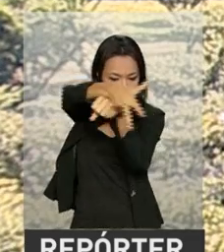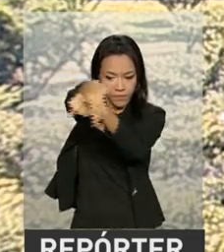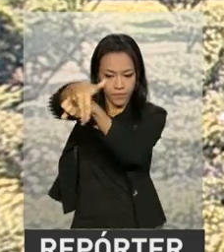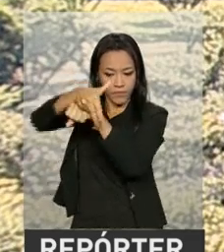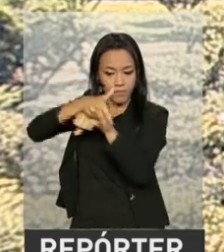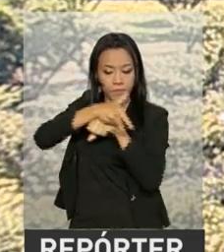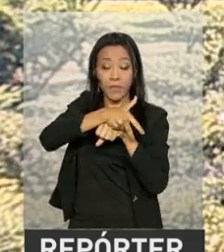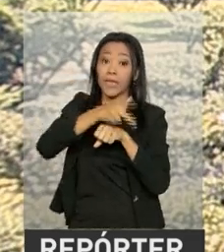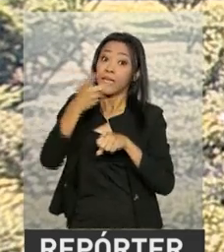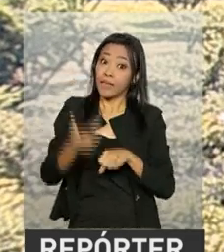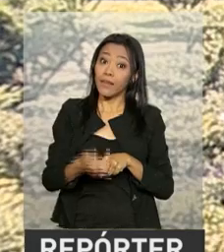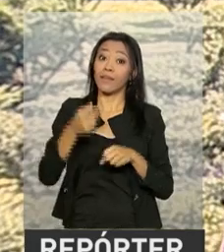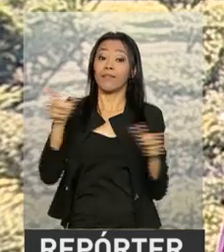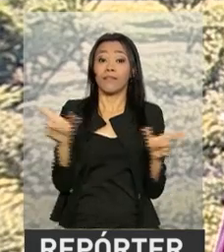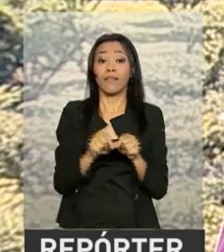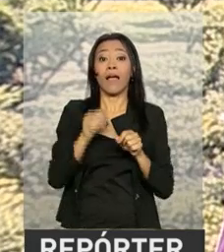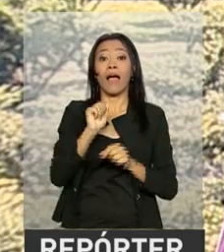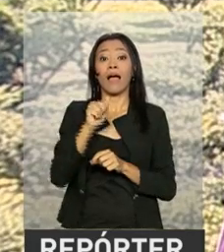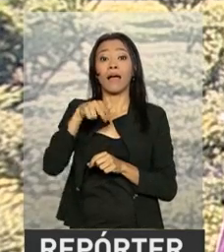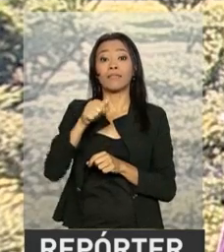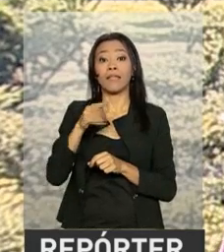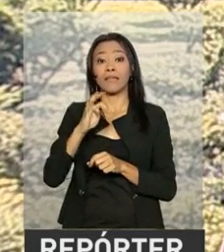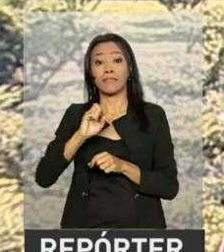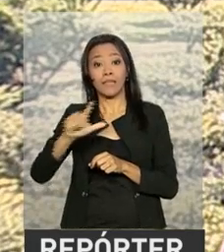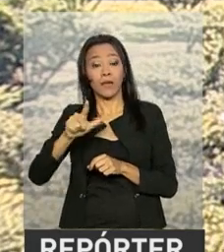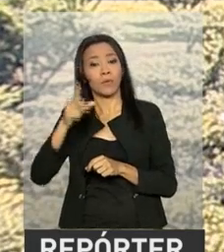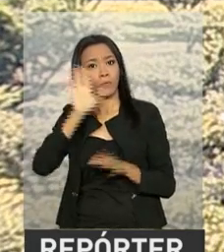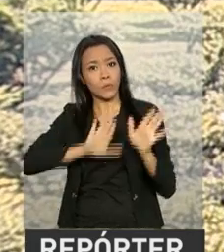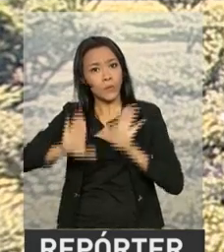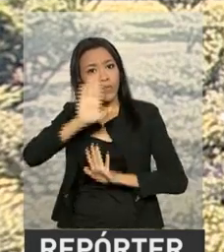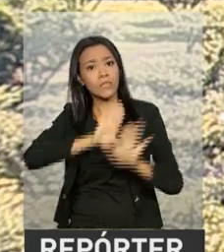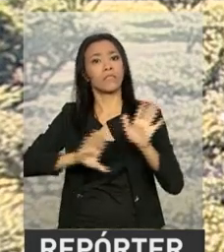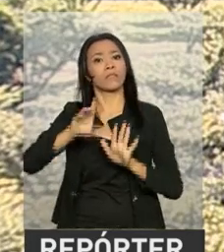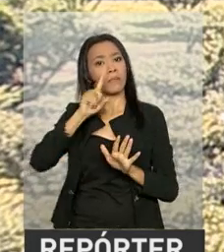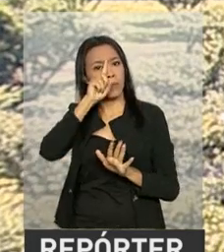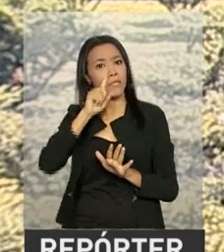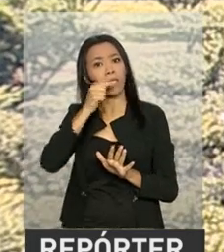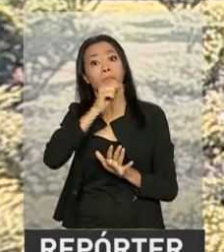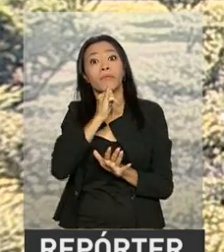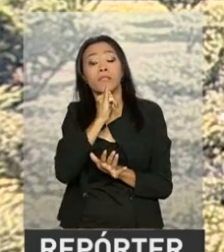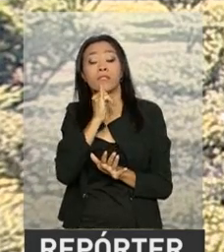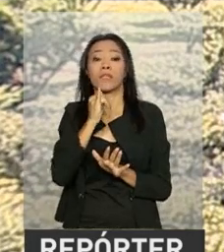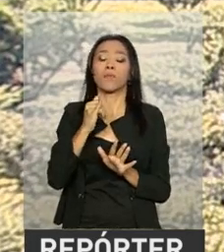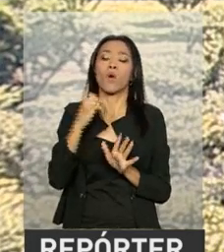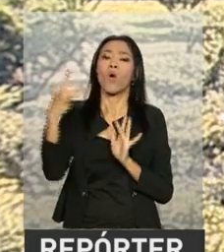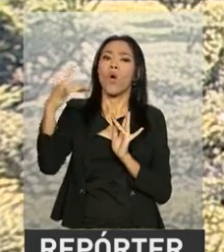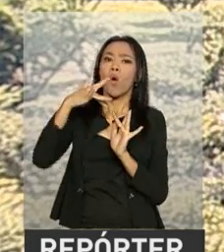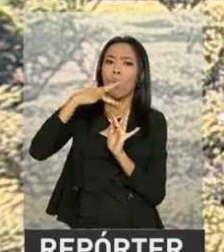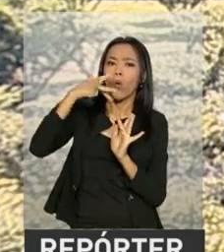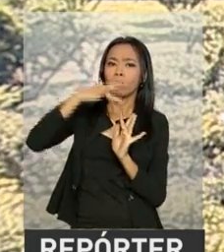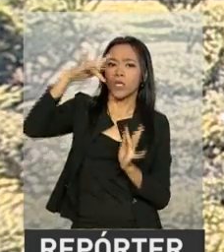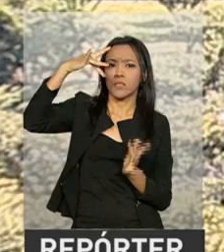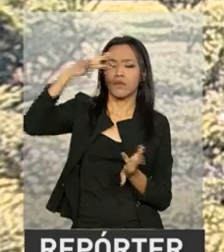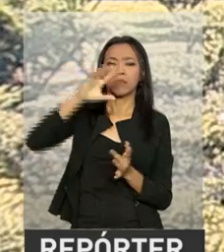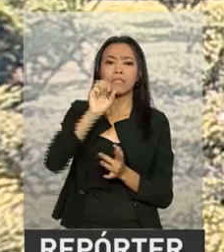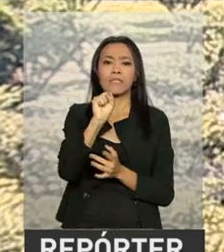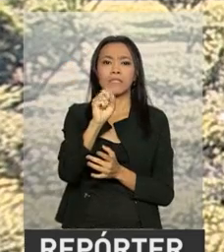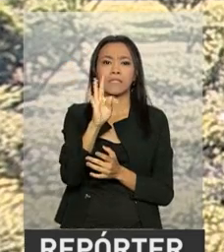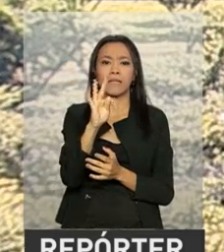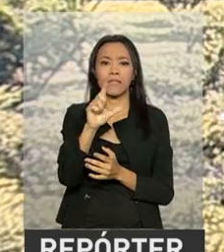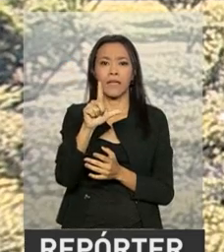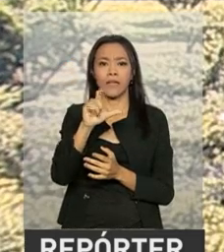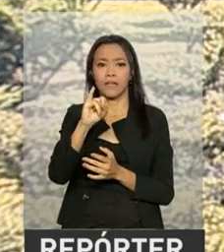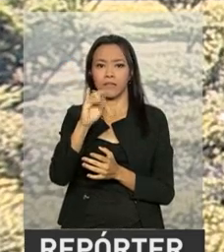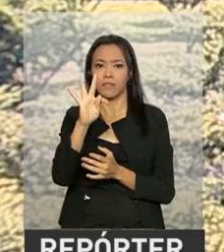para evitar interferências desses drones em outros serviços, como, por exemplo, a comunicação via satélite. Os interessados em utilizar